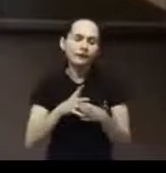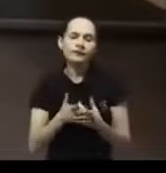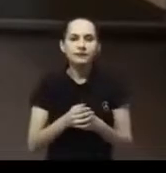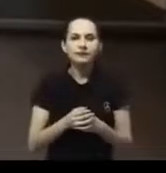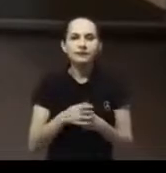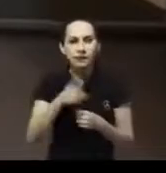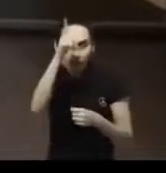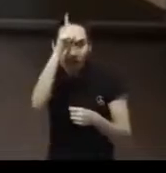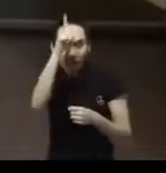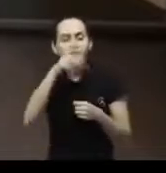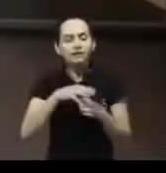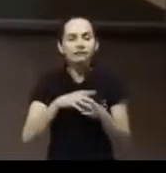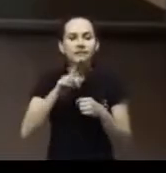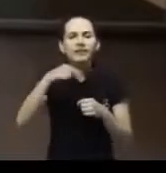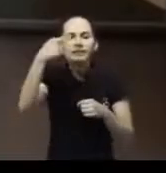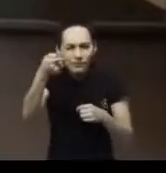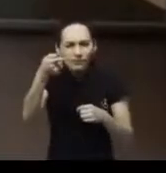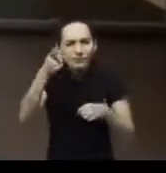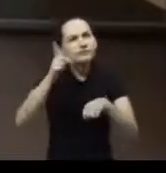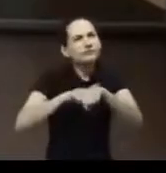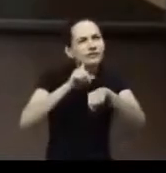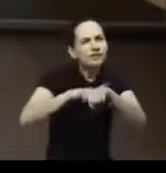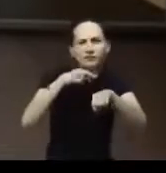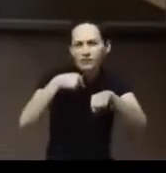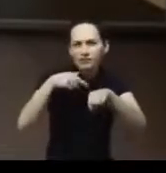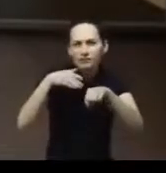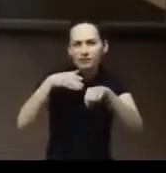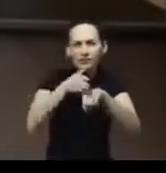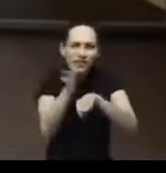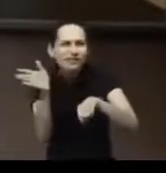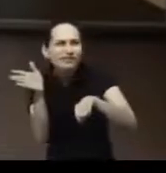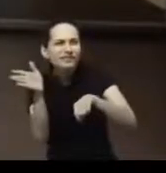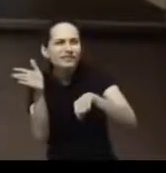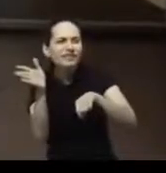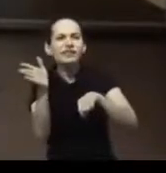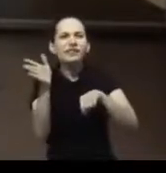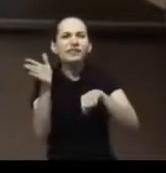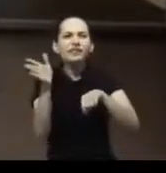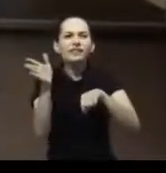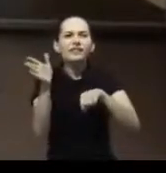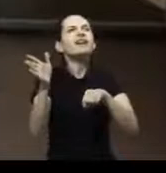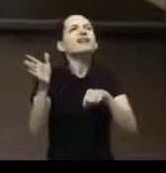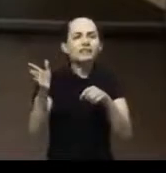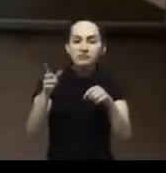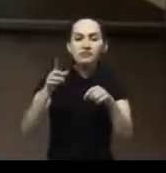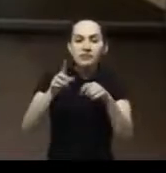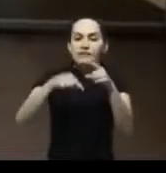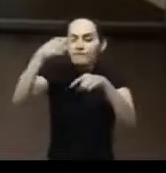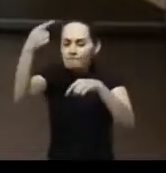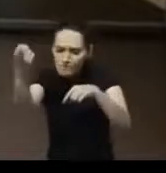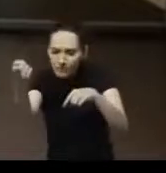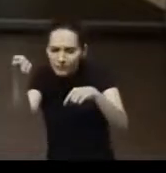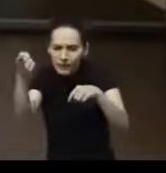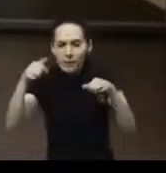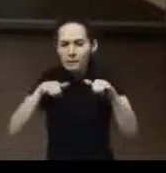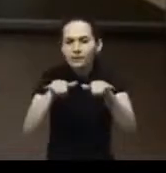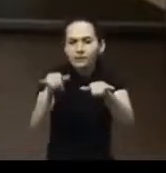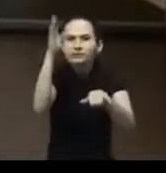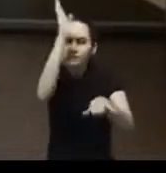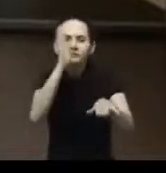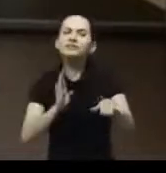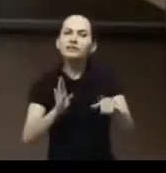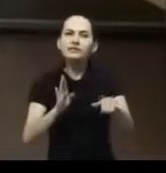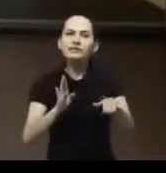tempo eu saí da importação e fui para o mercado nacional é esse esse trabalho